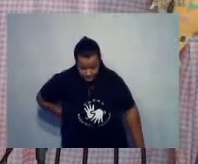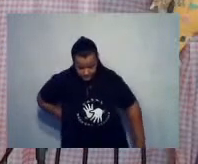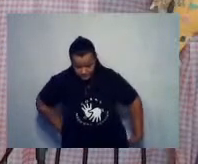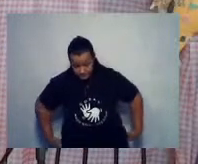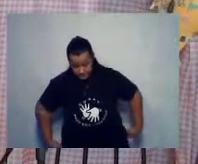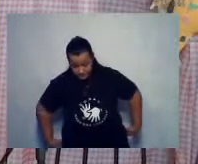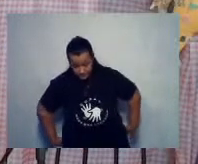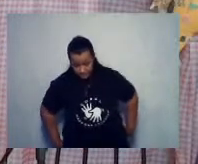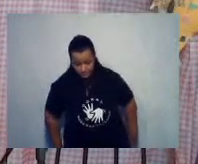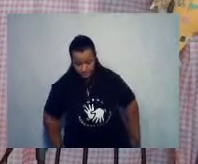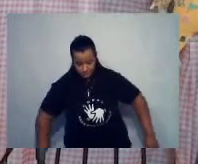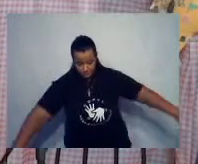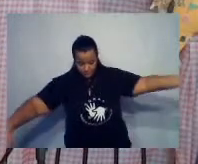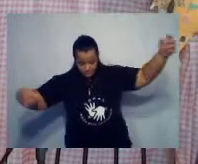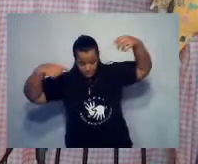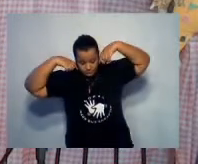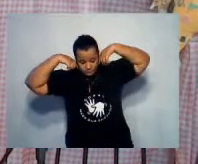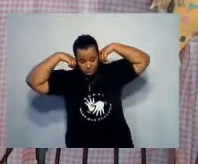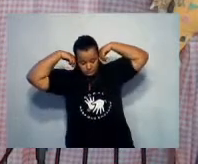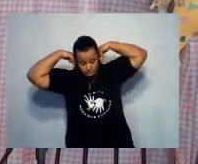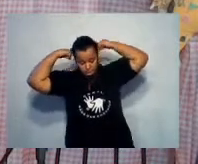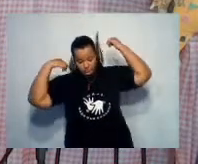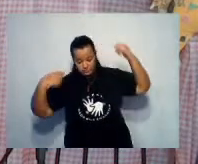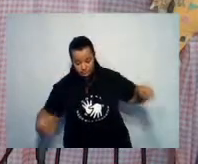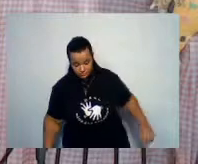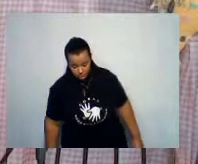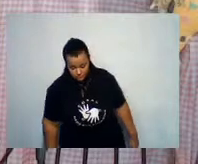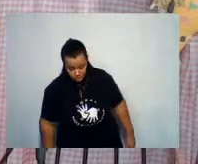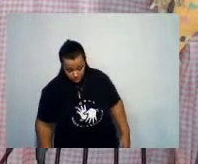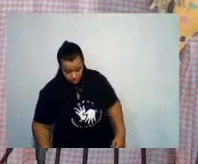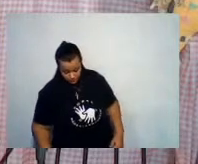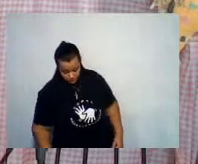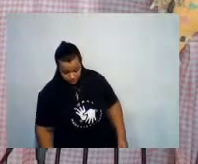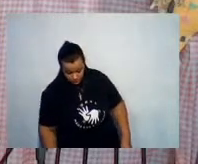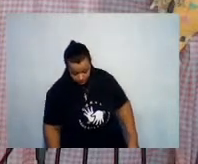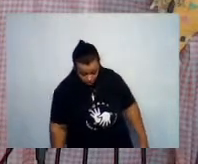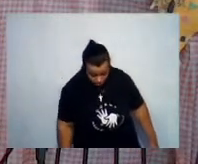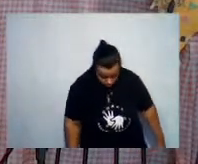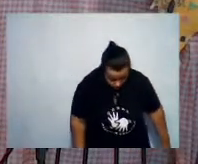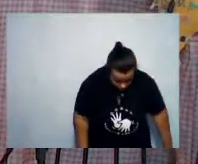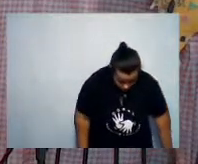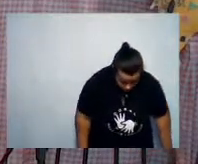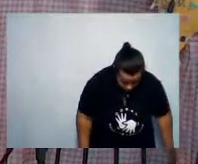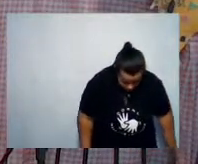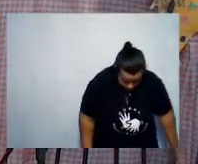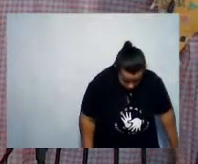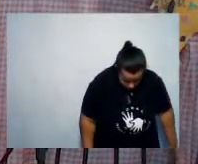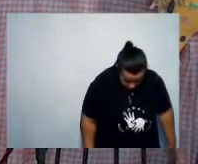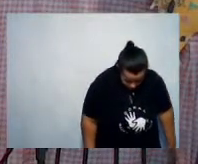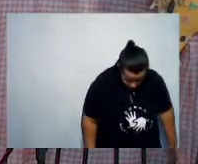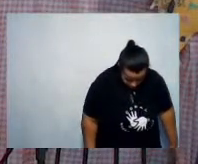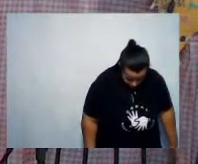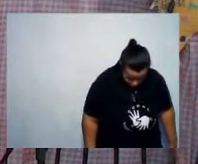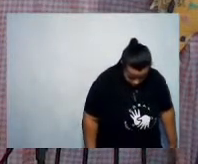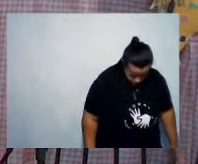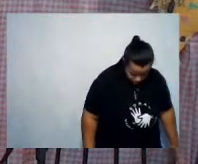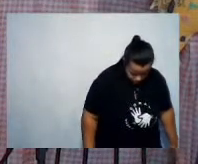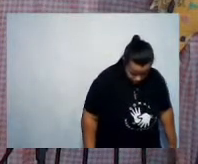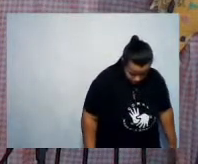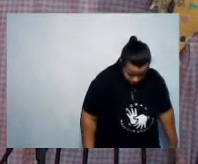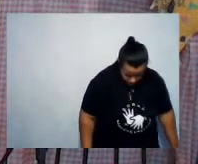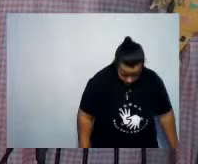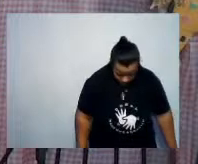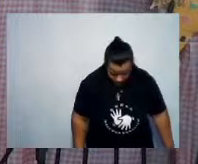de Turismo, da Cultura. Márcia Zago, muito obrigada pelo carinho, viu? Pedro Caetano, que está dando todo o suporte para a gente, essa